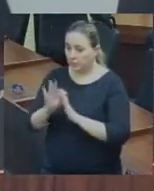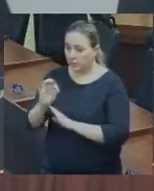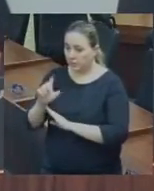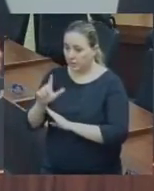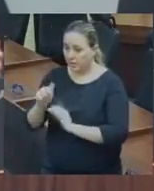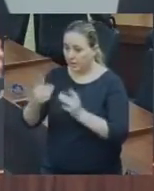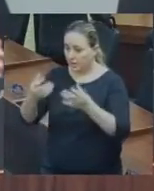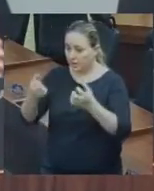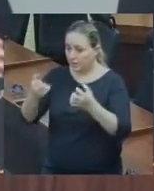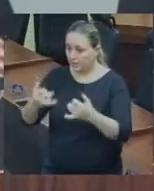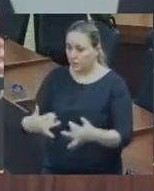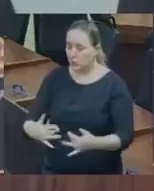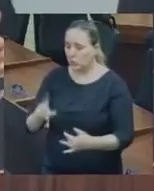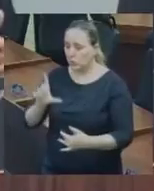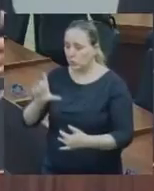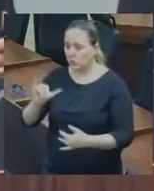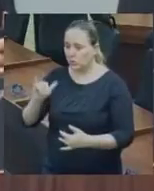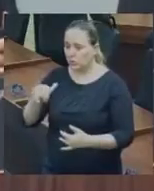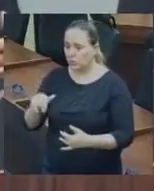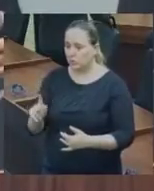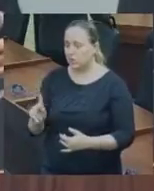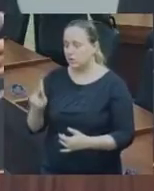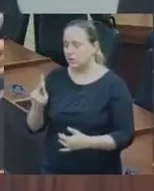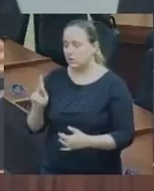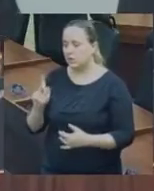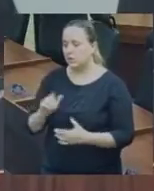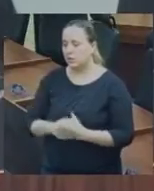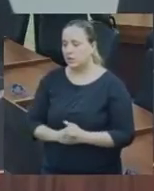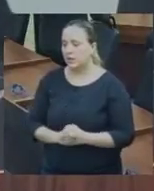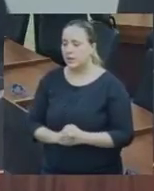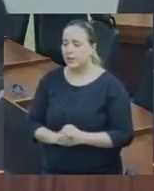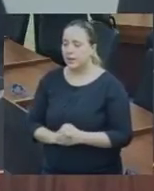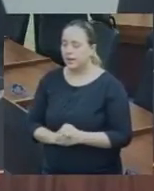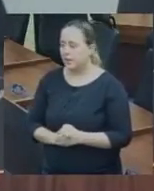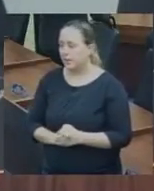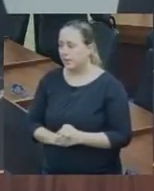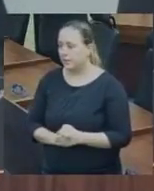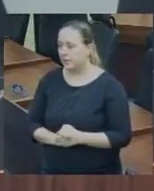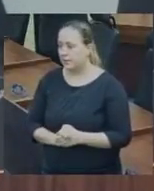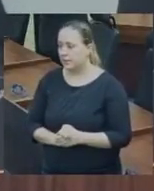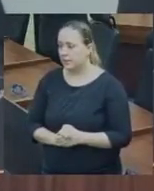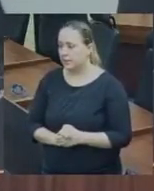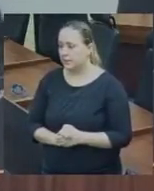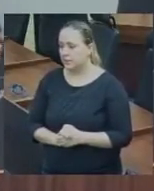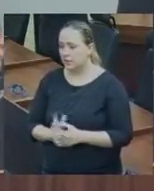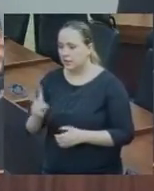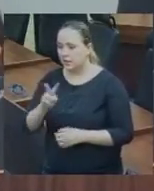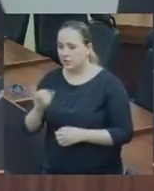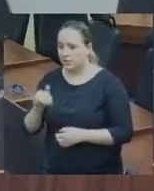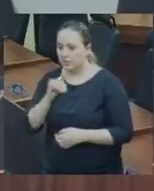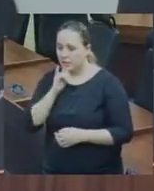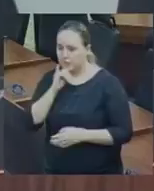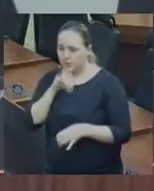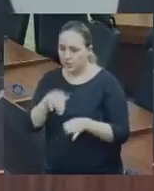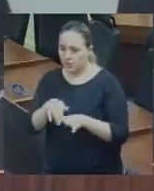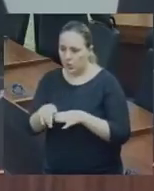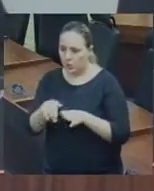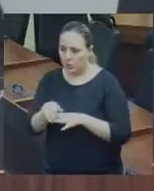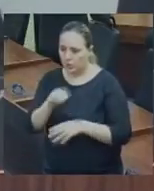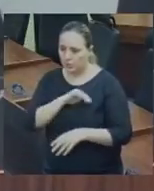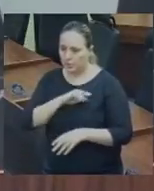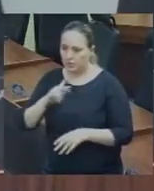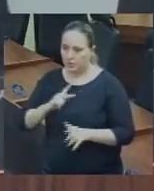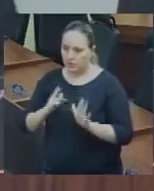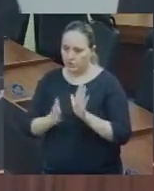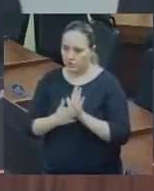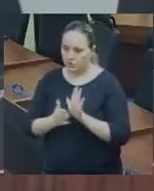ele escreveu esse que esse link vai pra lá recomendação que o ministério público propôs